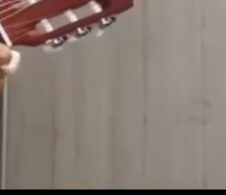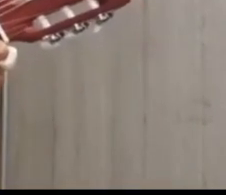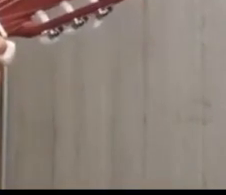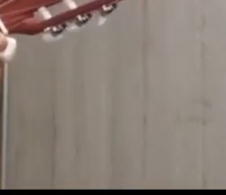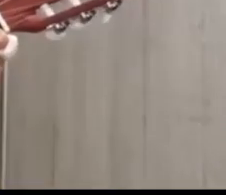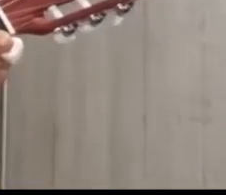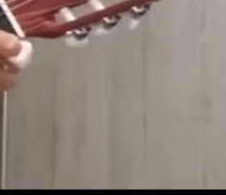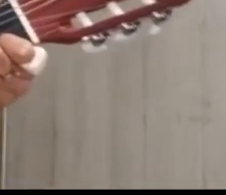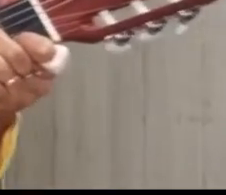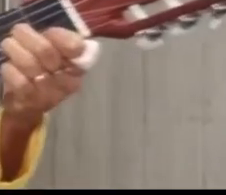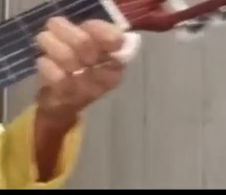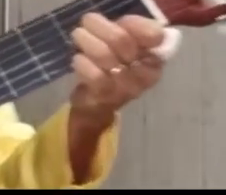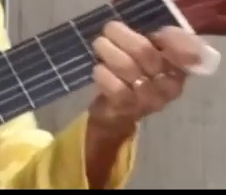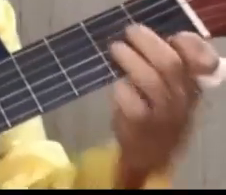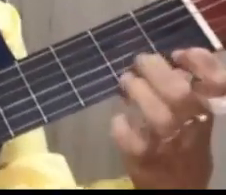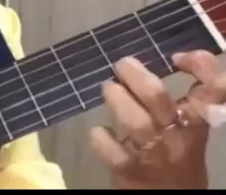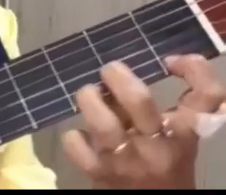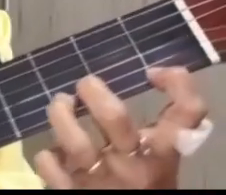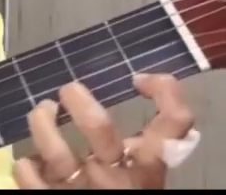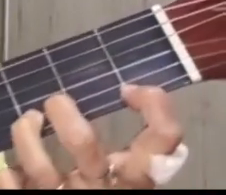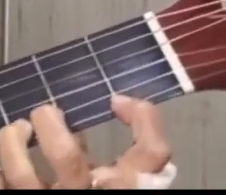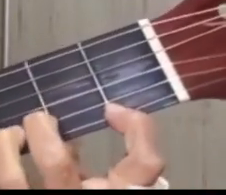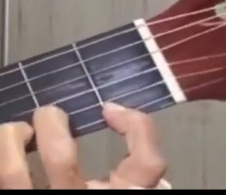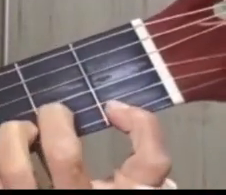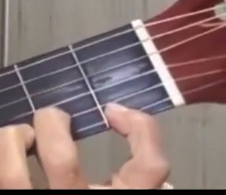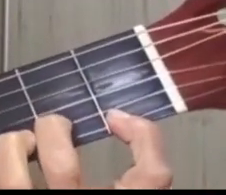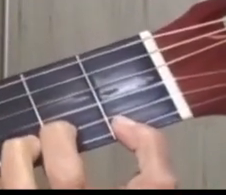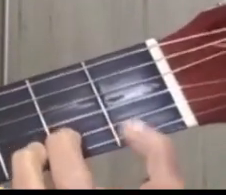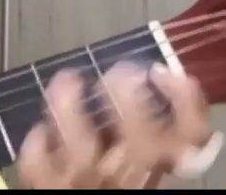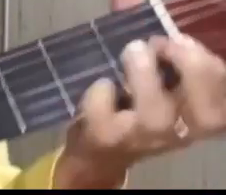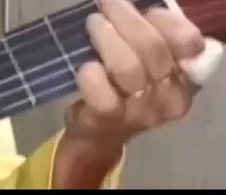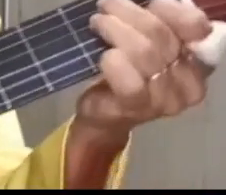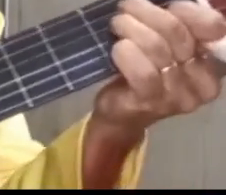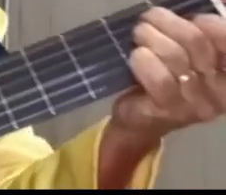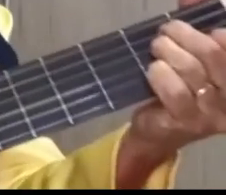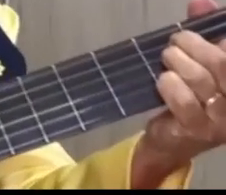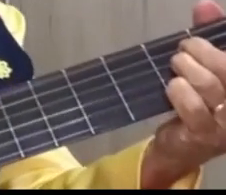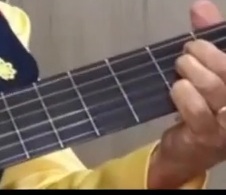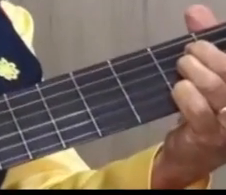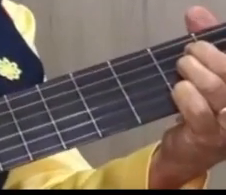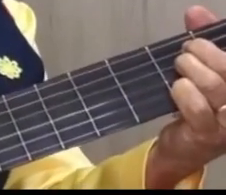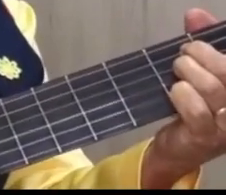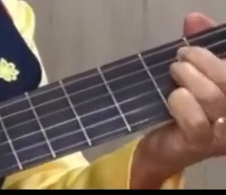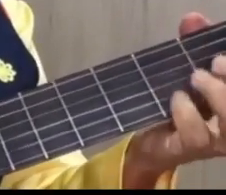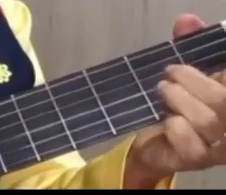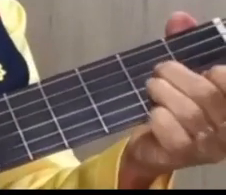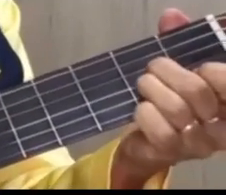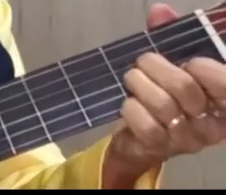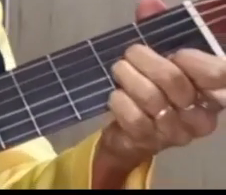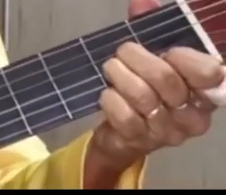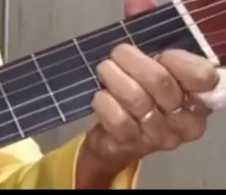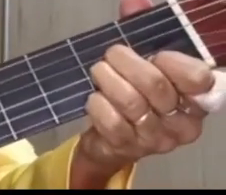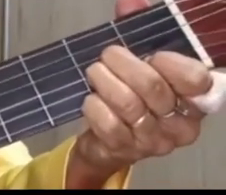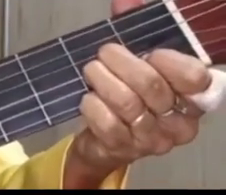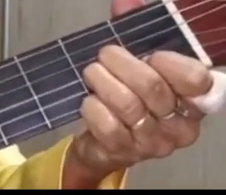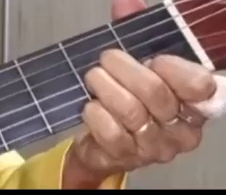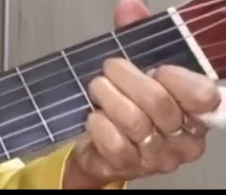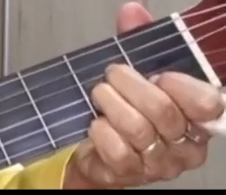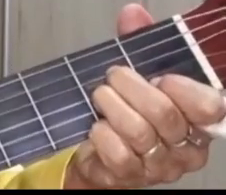O sabiá pousou na roseira pra ver a chuva chegar.